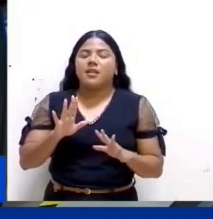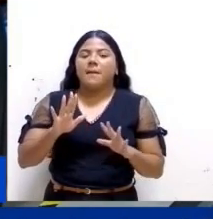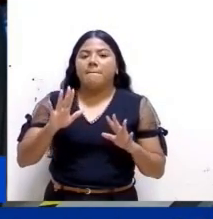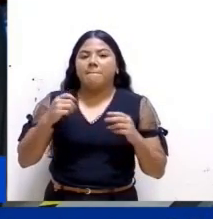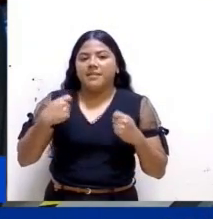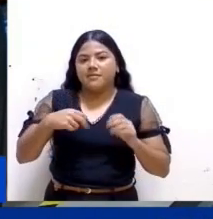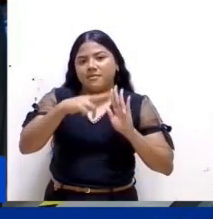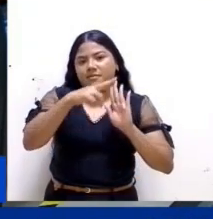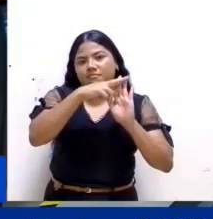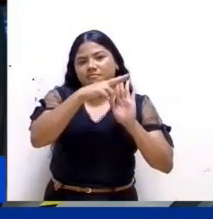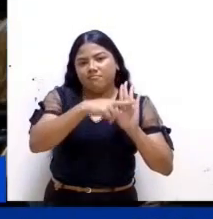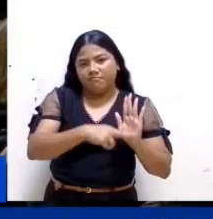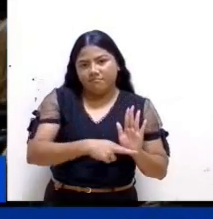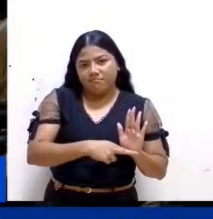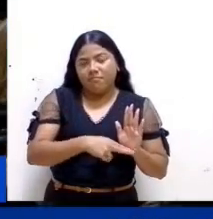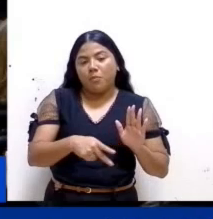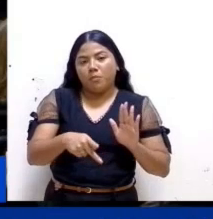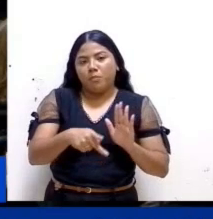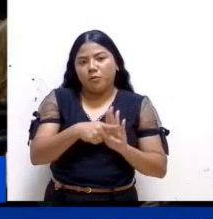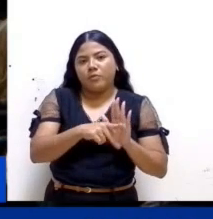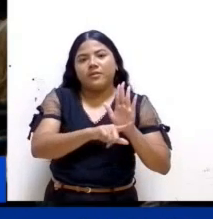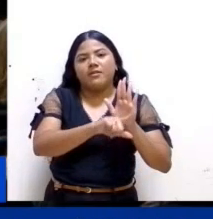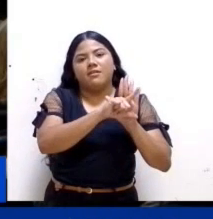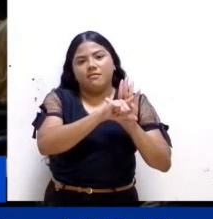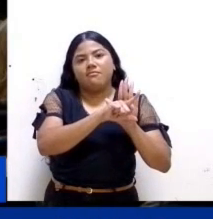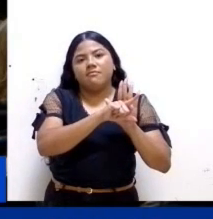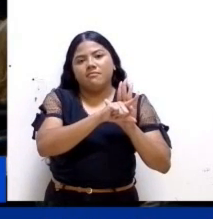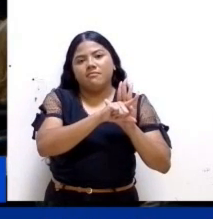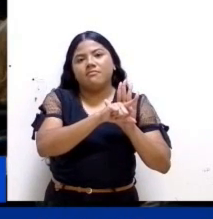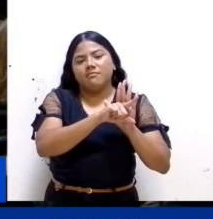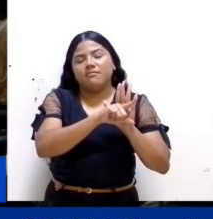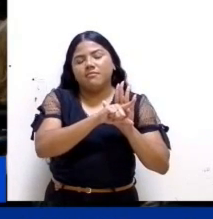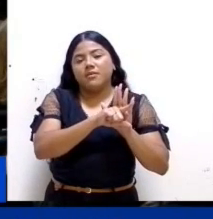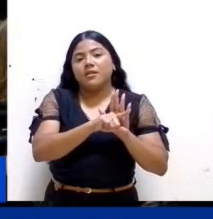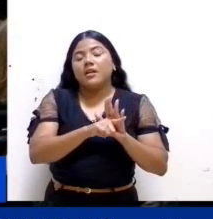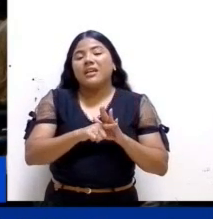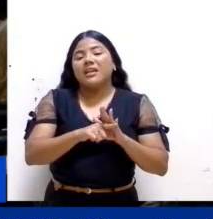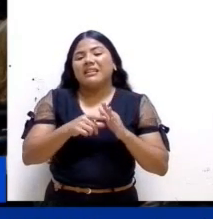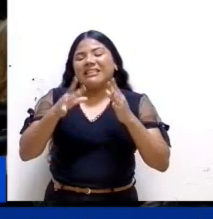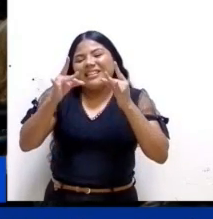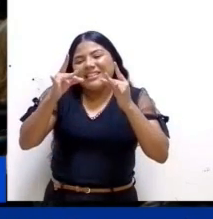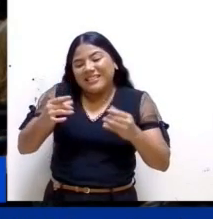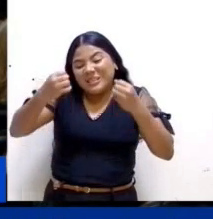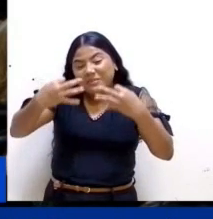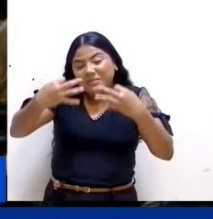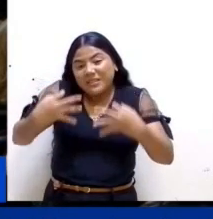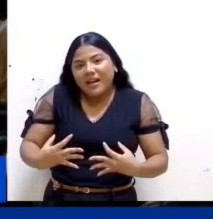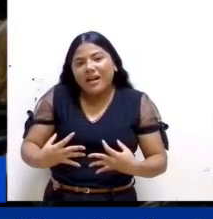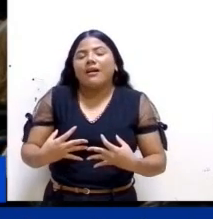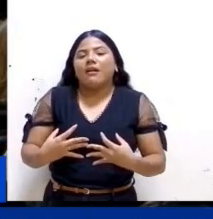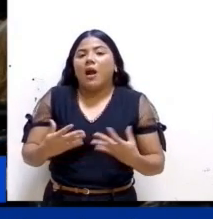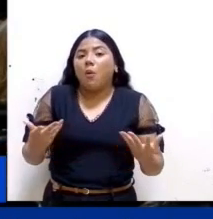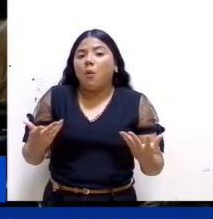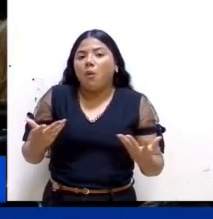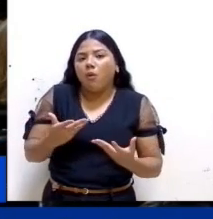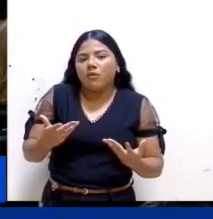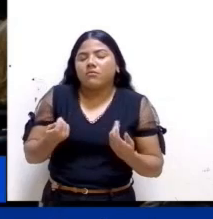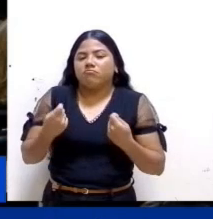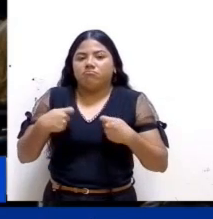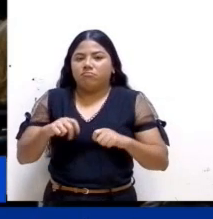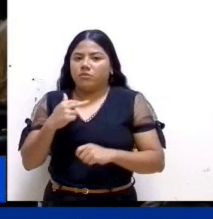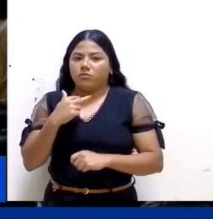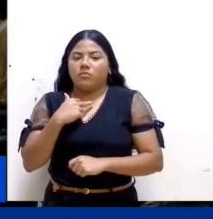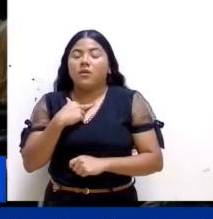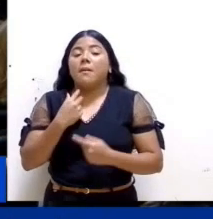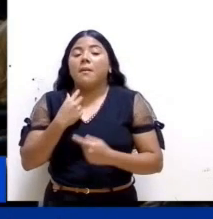Existe uma limitação, que eu não vou entrar nesse detalhe aqui, mas há uma limitação. É antiga. Foco na parte